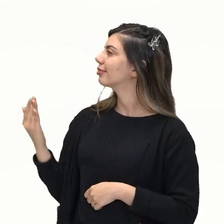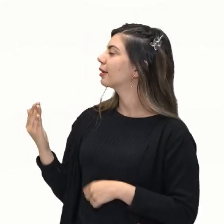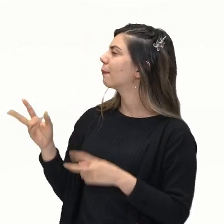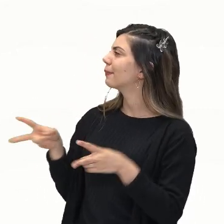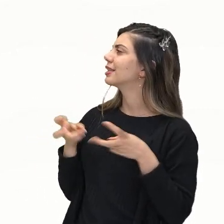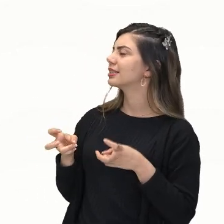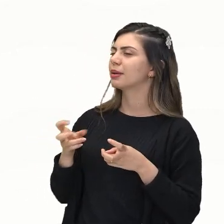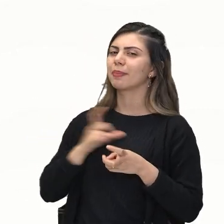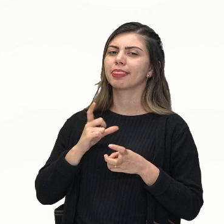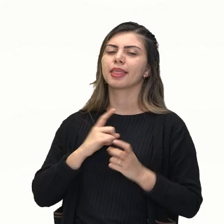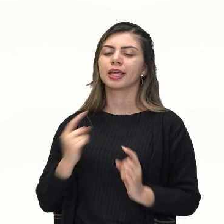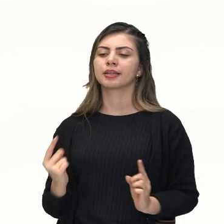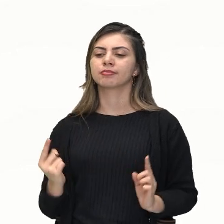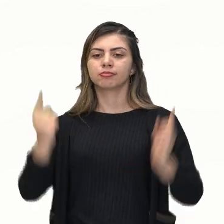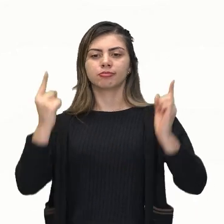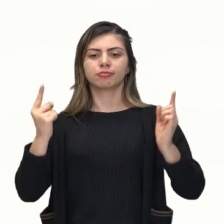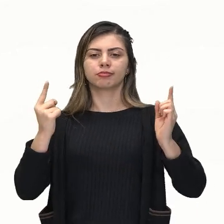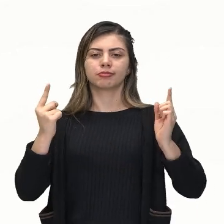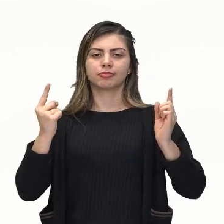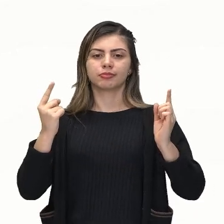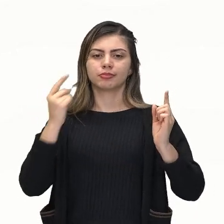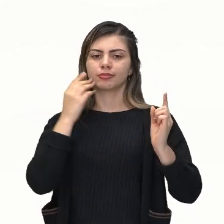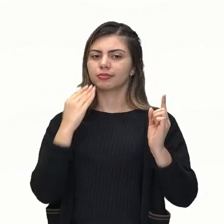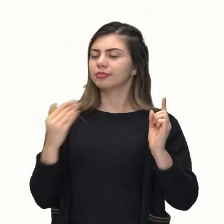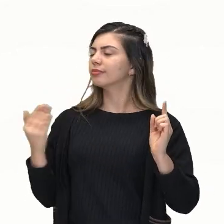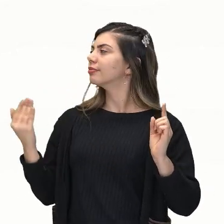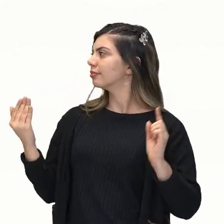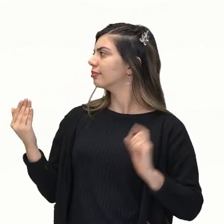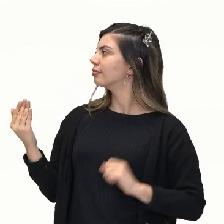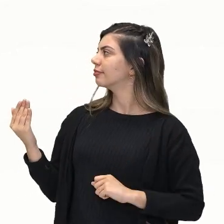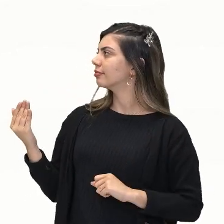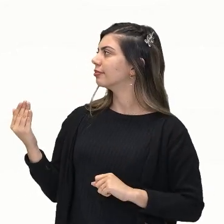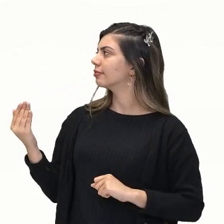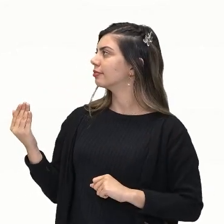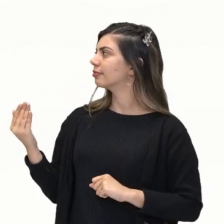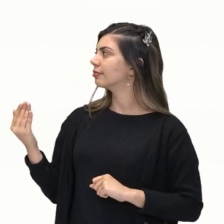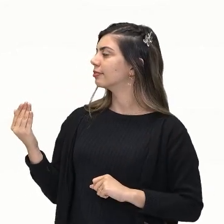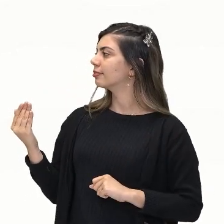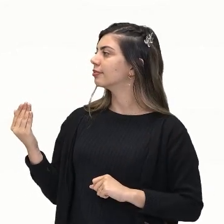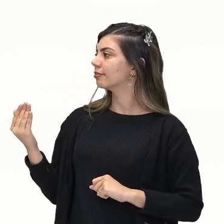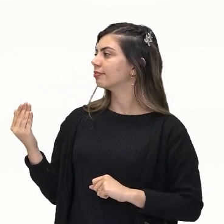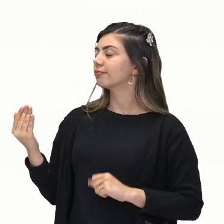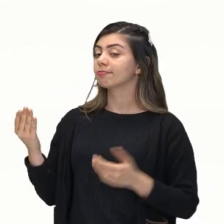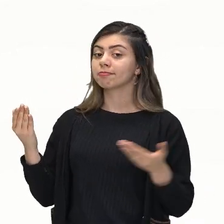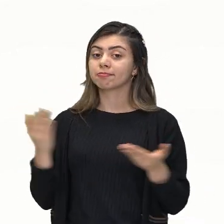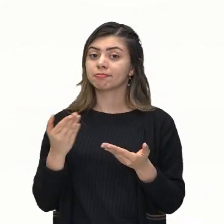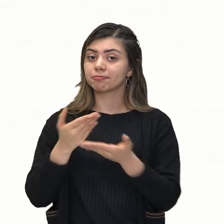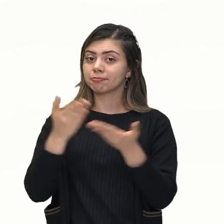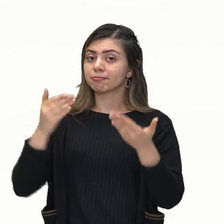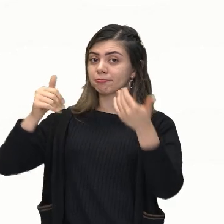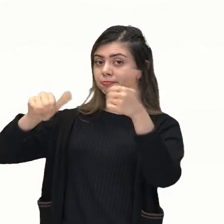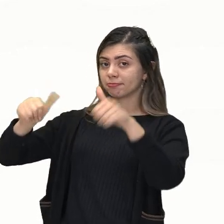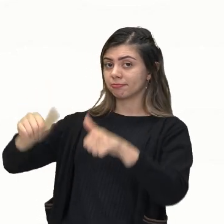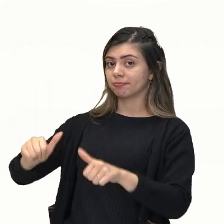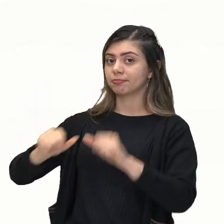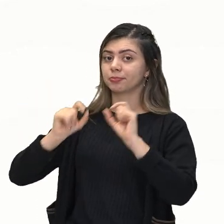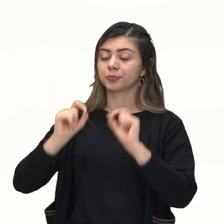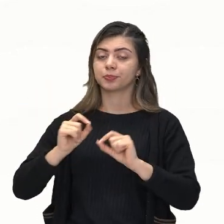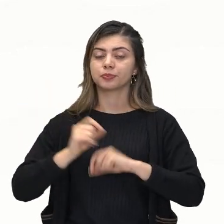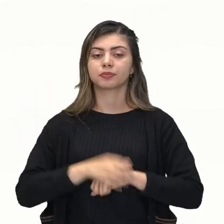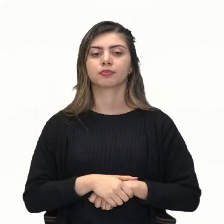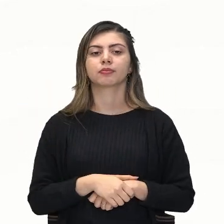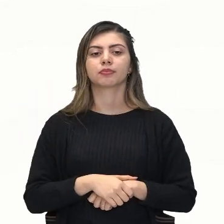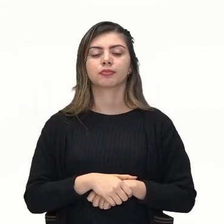setas. Ó, observe as setinhas que eu coloquei e você vai fazer uma verificação bem básica. Qual